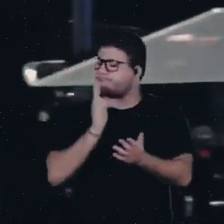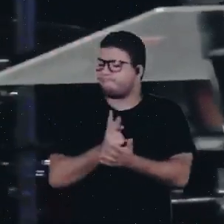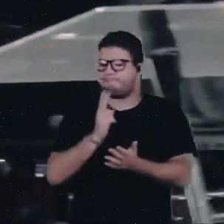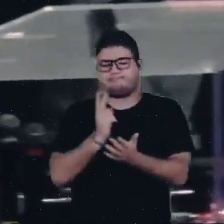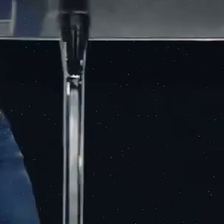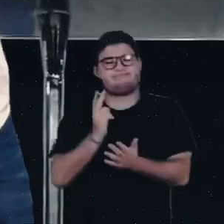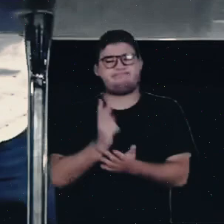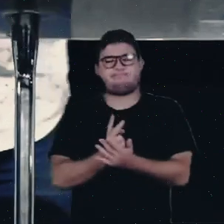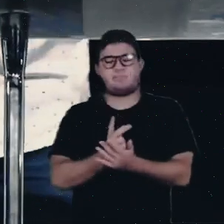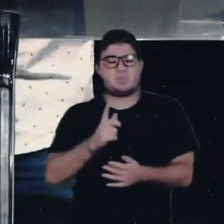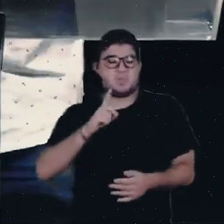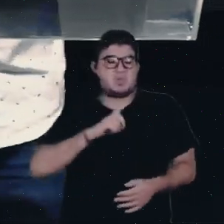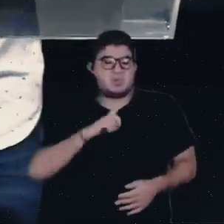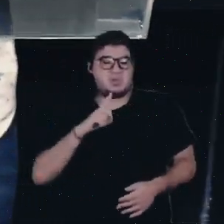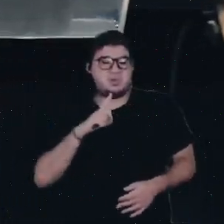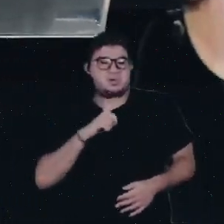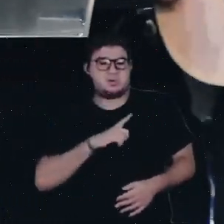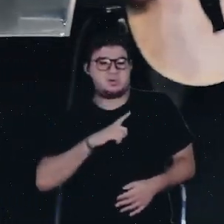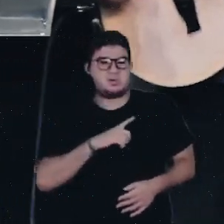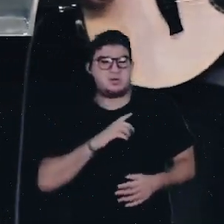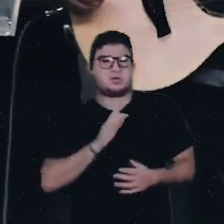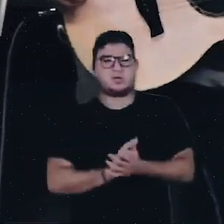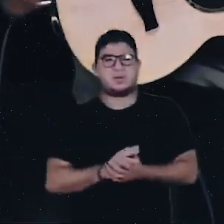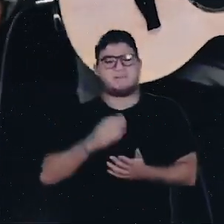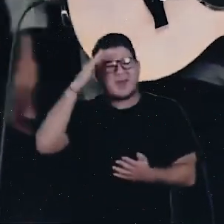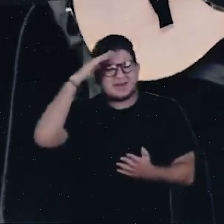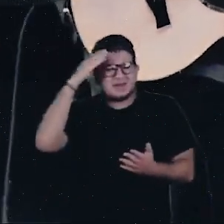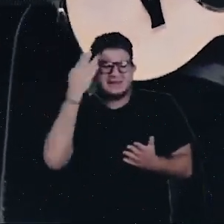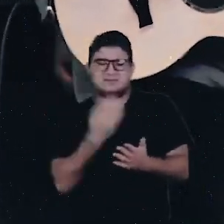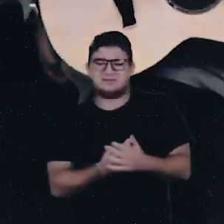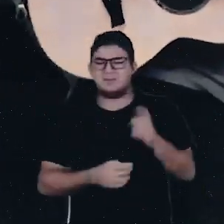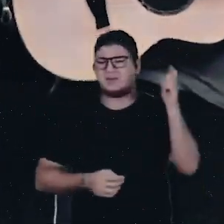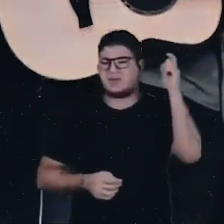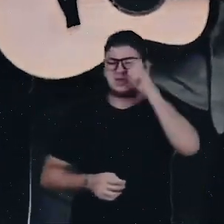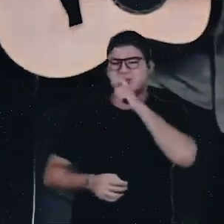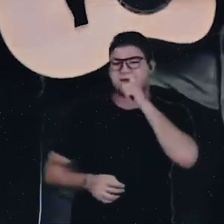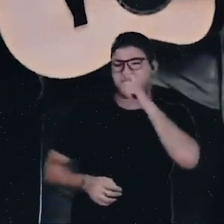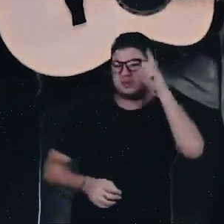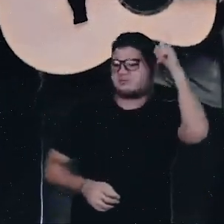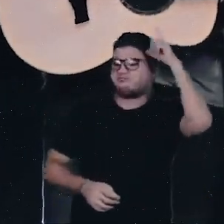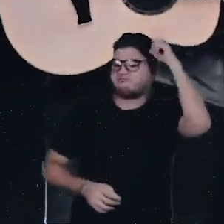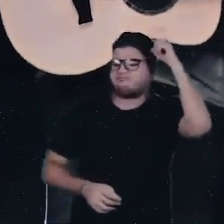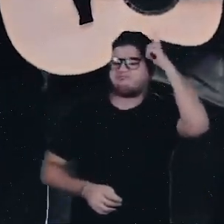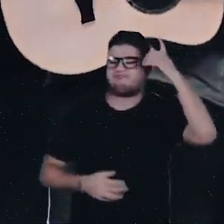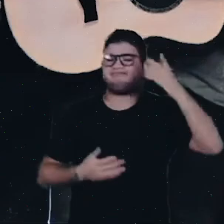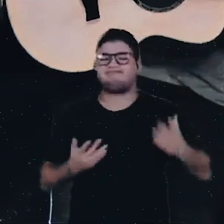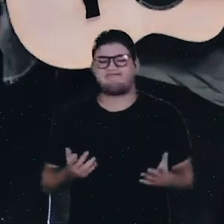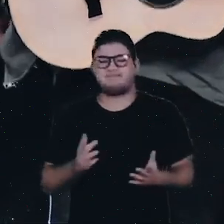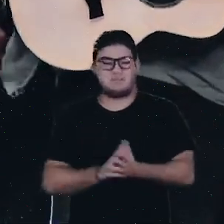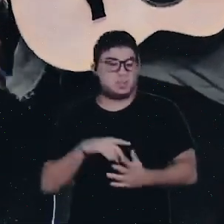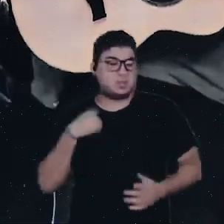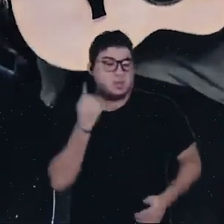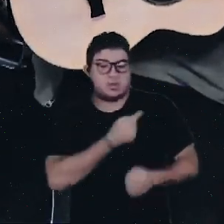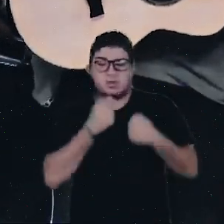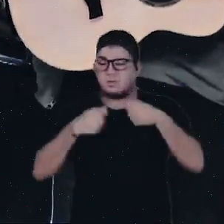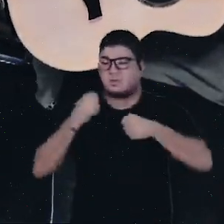tinham uma razão para acreditar na mentira do diabo. E a gente tem que entender